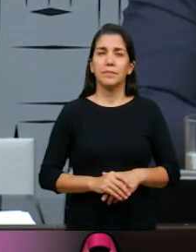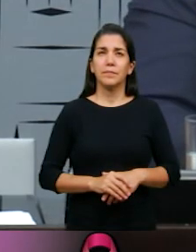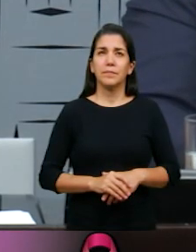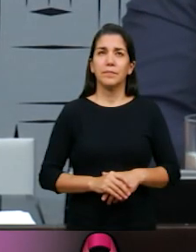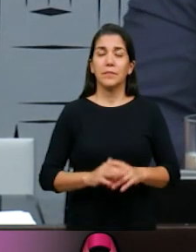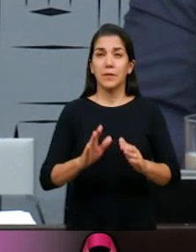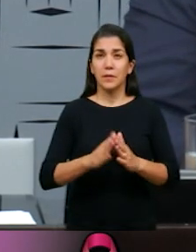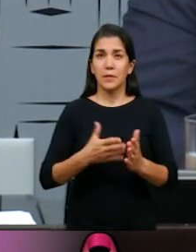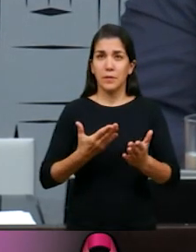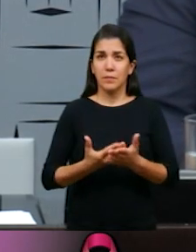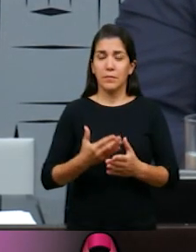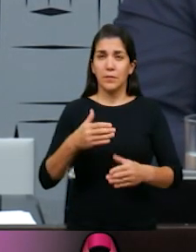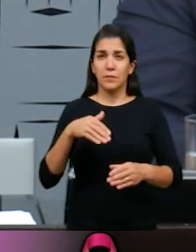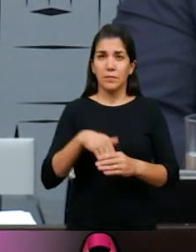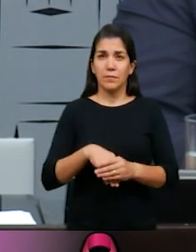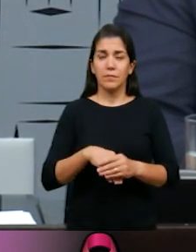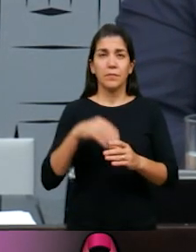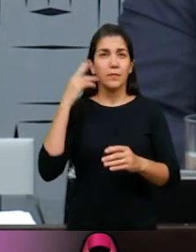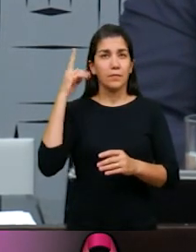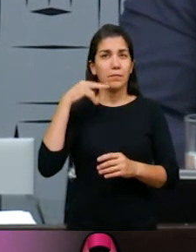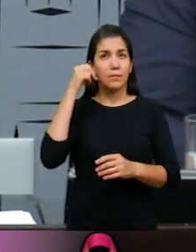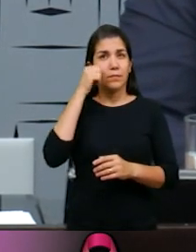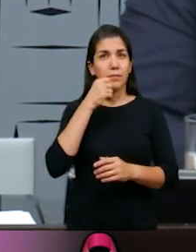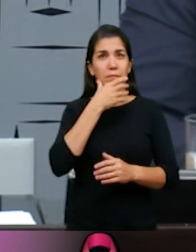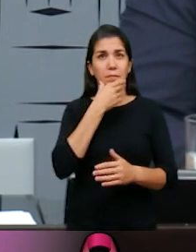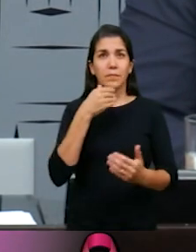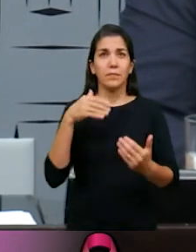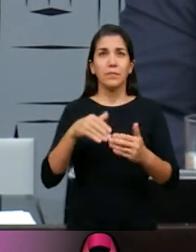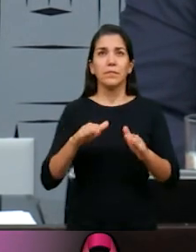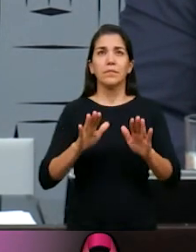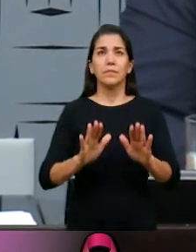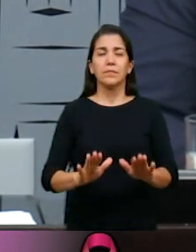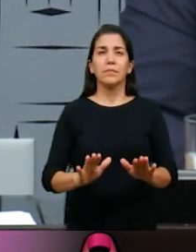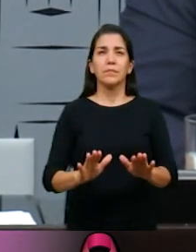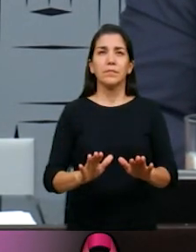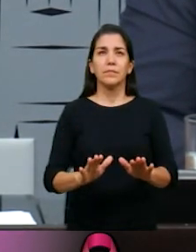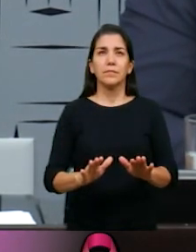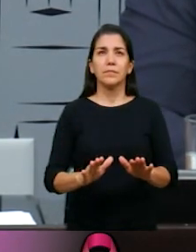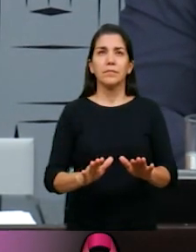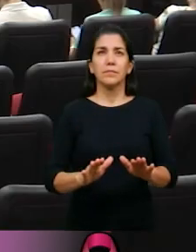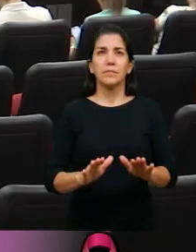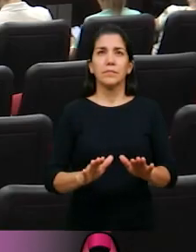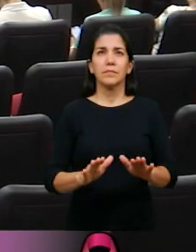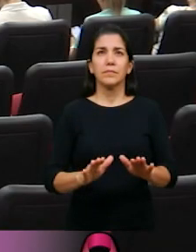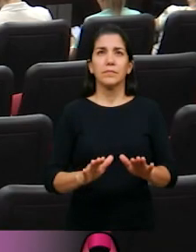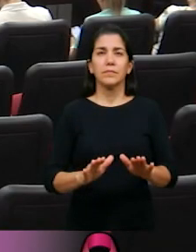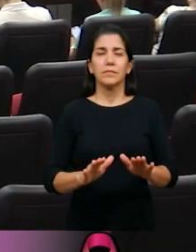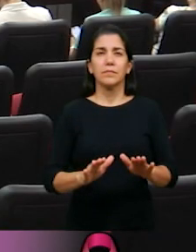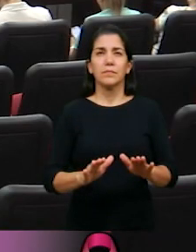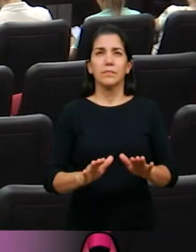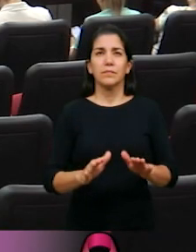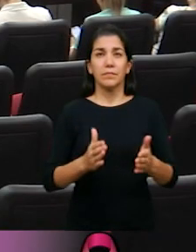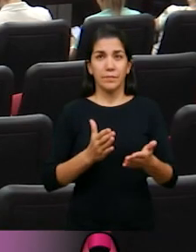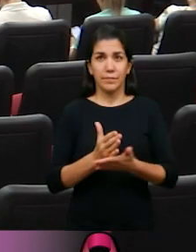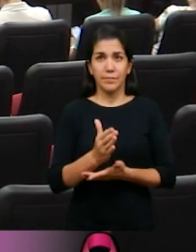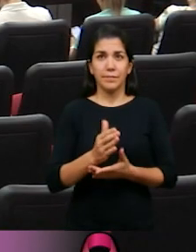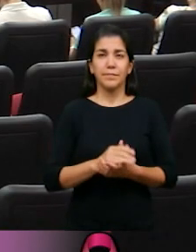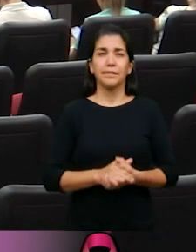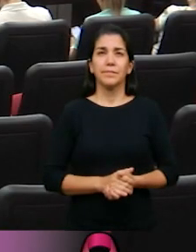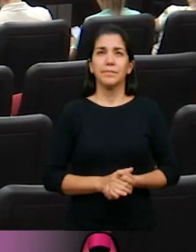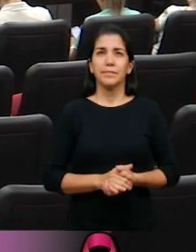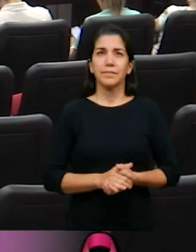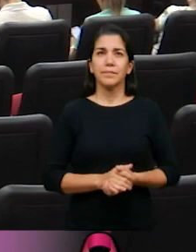O requerimento está em votação. Os vereadores e a vereadora que forem favoráveis permaneçam como estão. Aprovado.